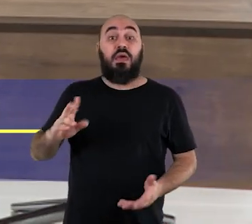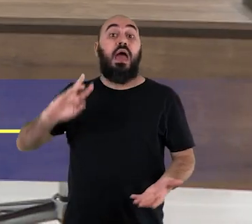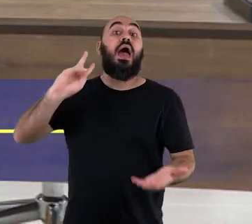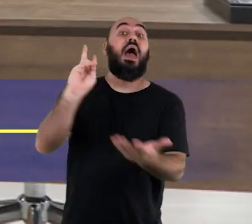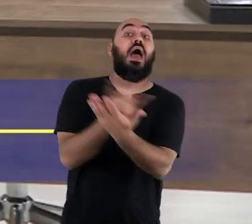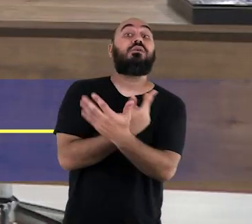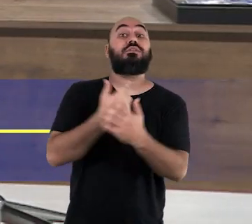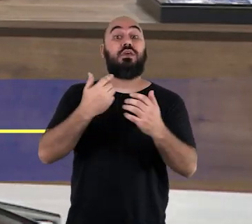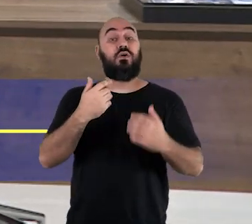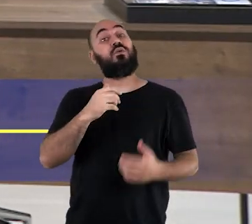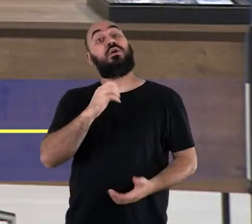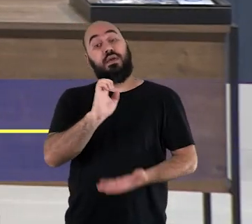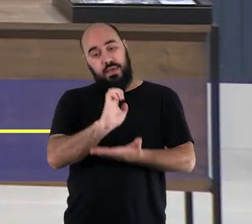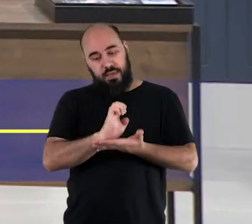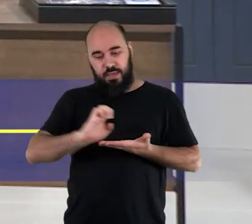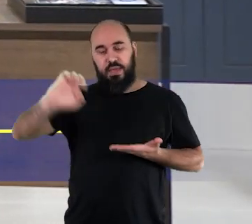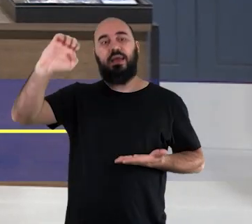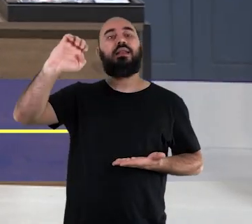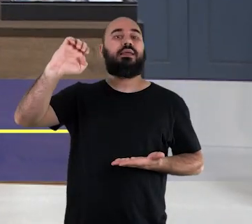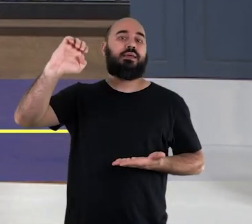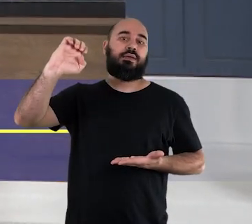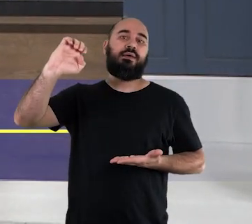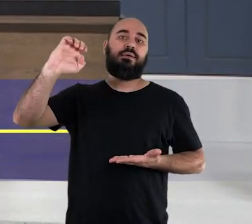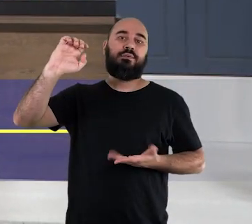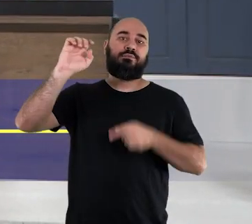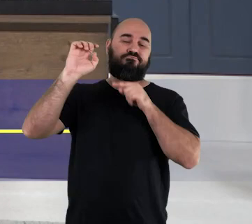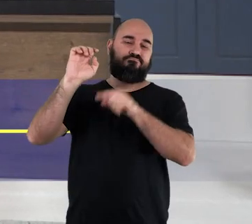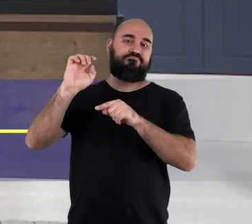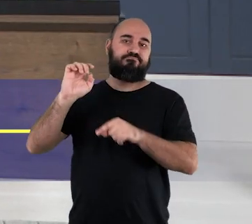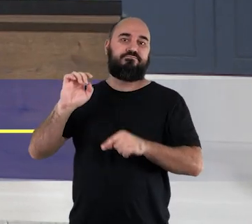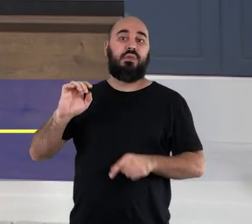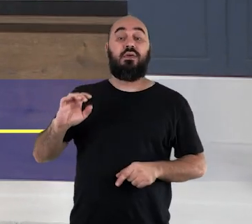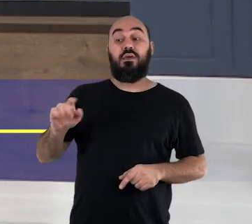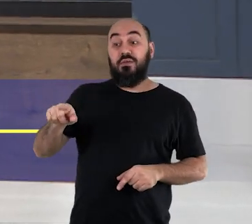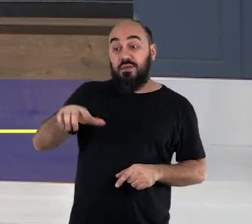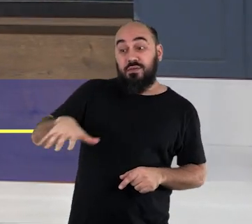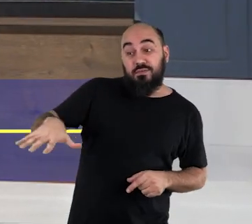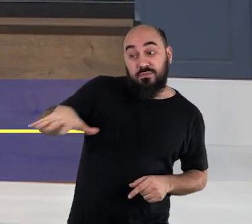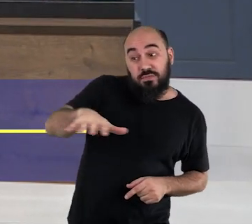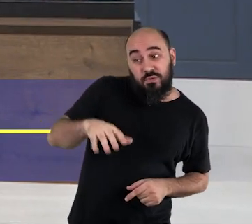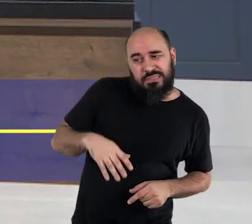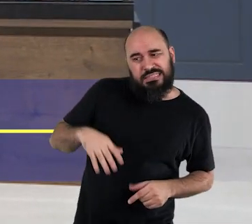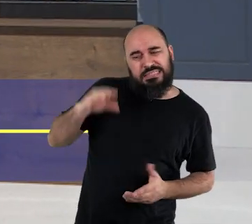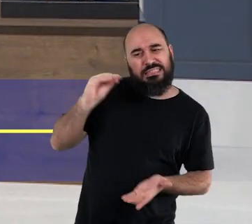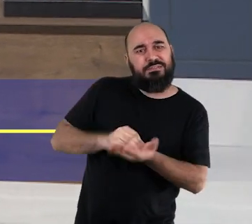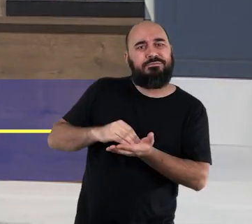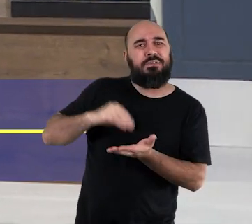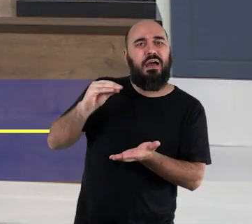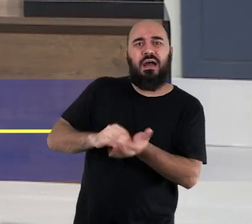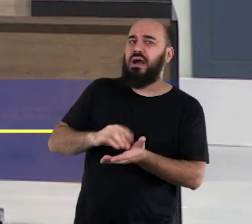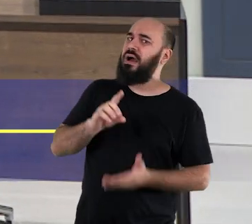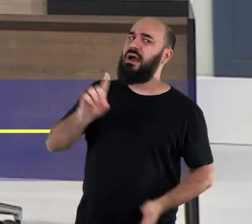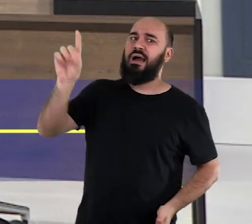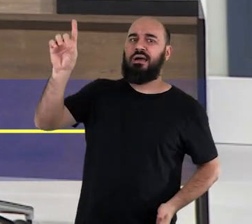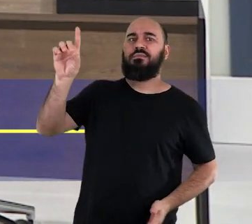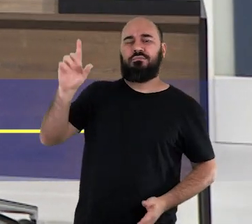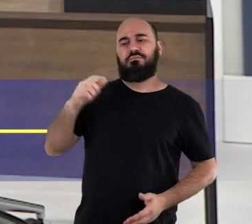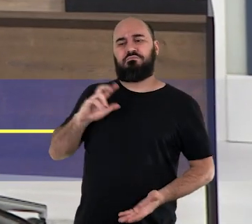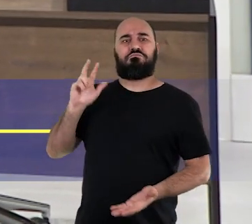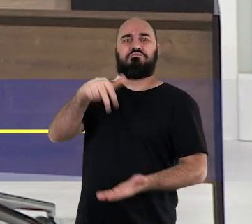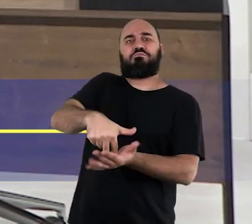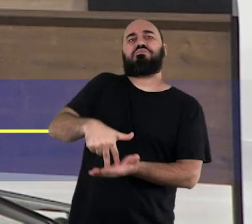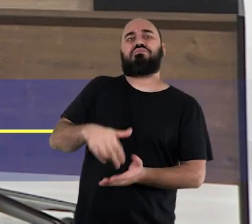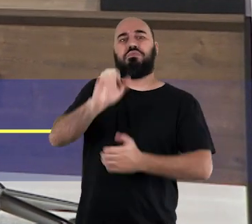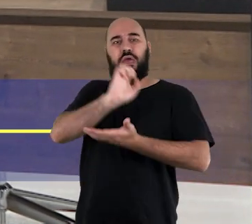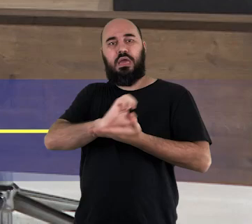meteoro para iluminar o céu escuro da noite espiritual de Israel. E eu quero convidar você, então, agora para o texto, que está